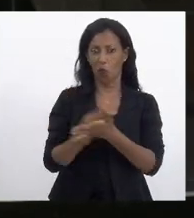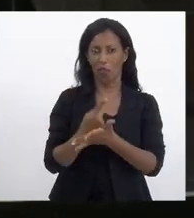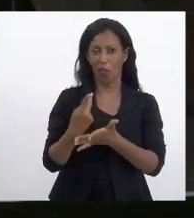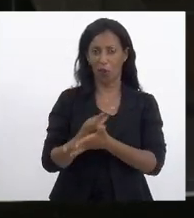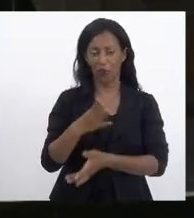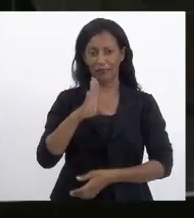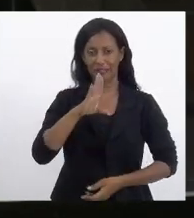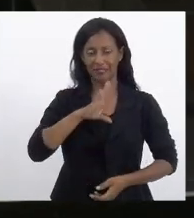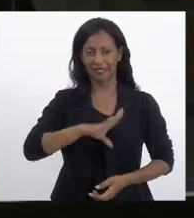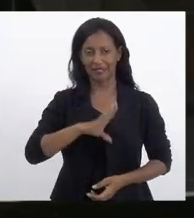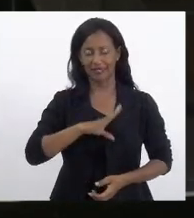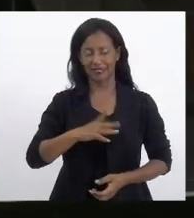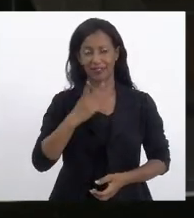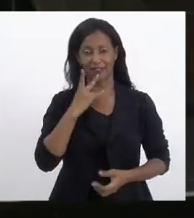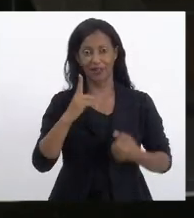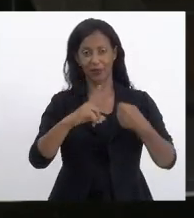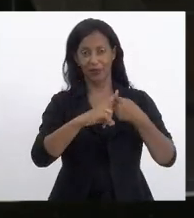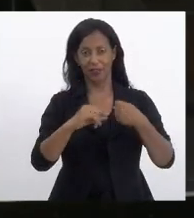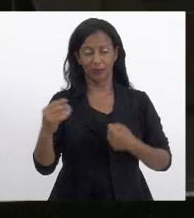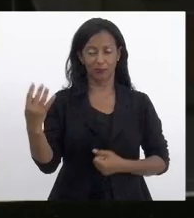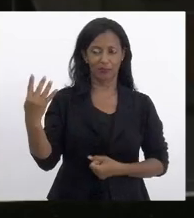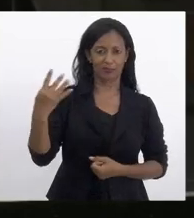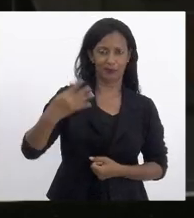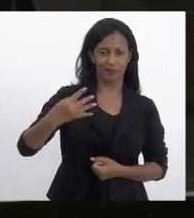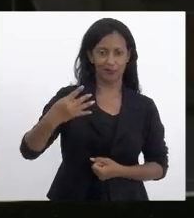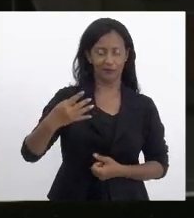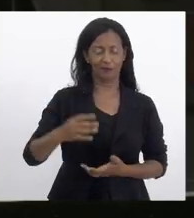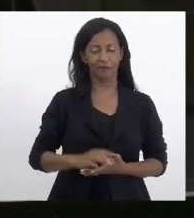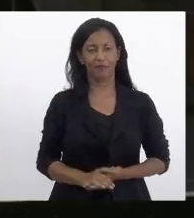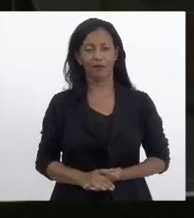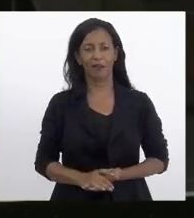ortográfico. Diz o artigo 4º,